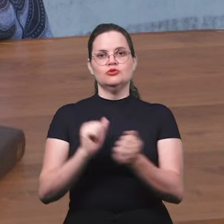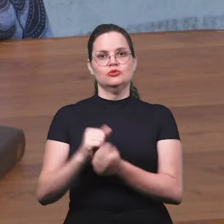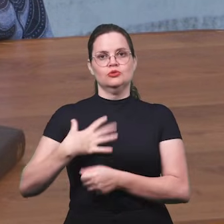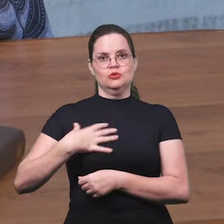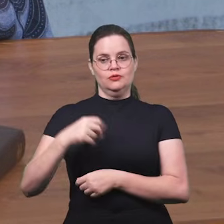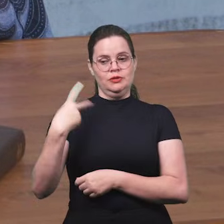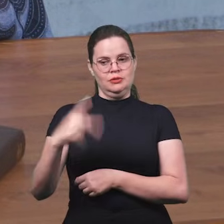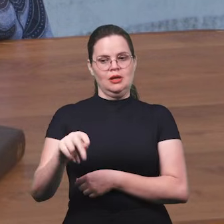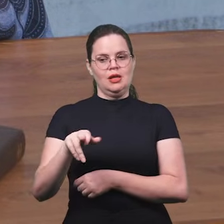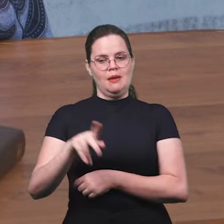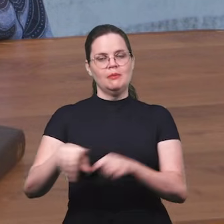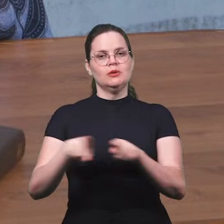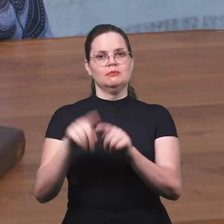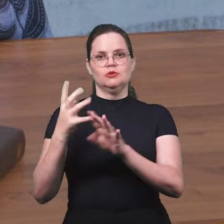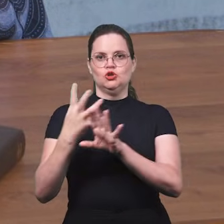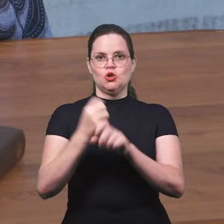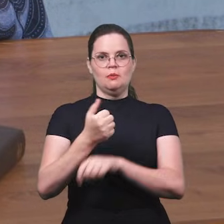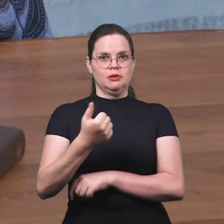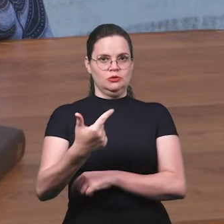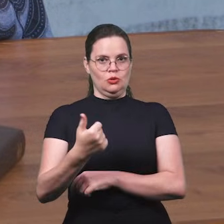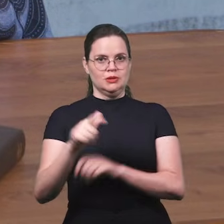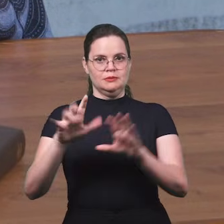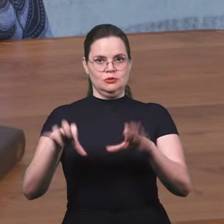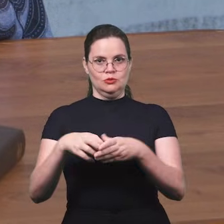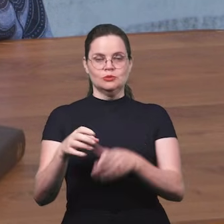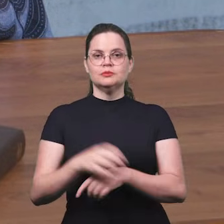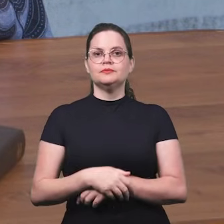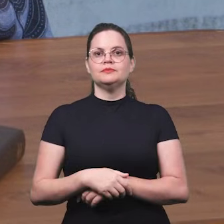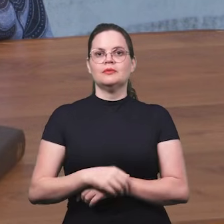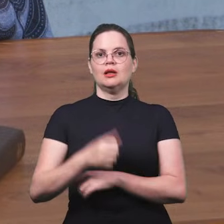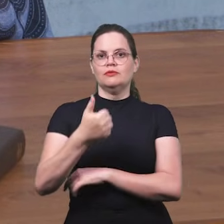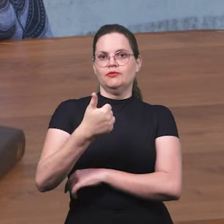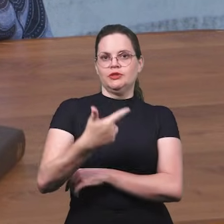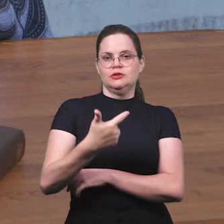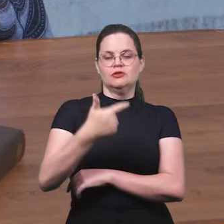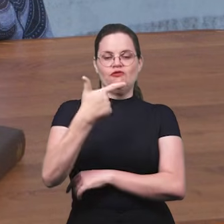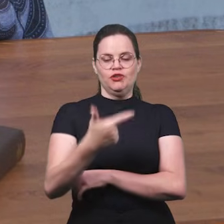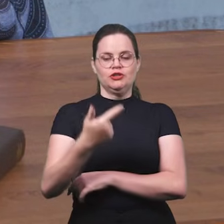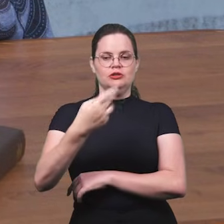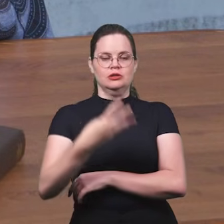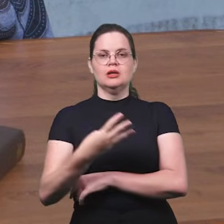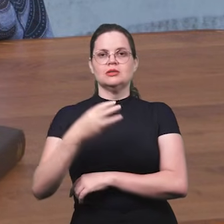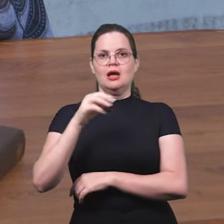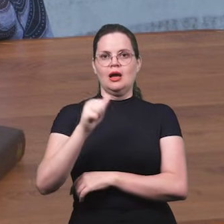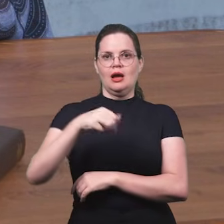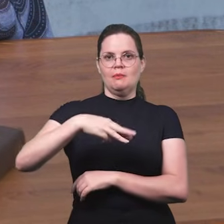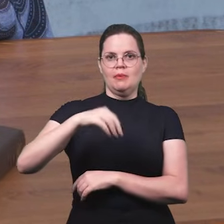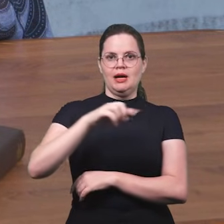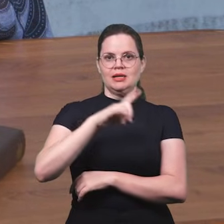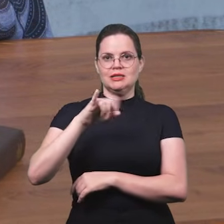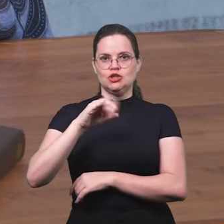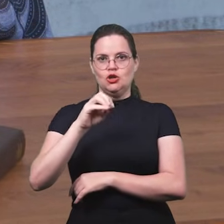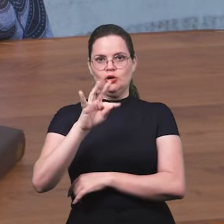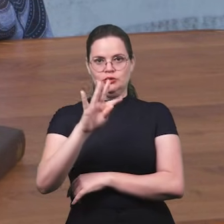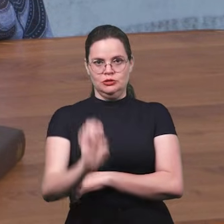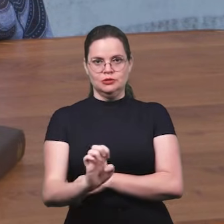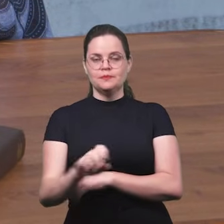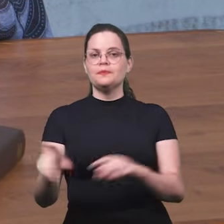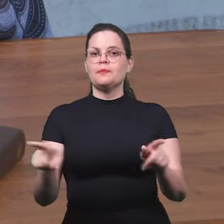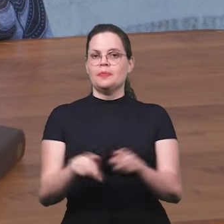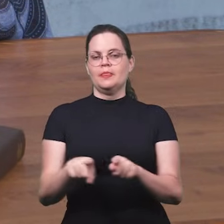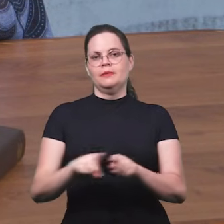12. A 23ª, a Maaziote, seus filhos e seus irmãos 12.